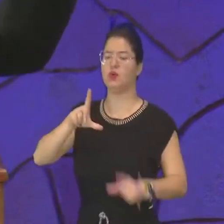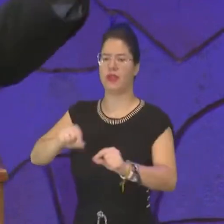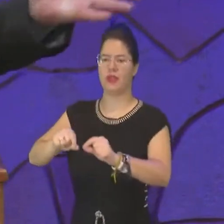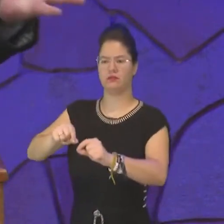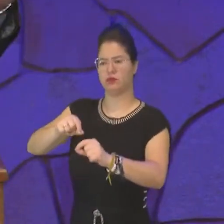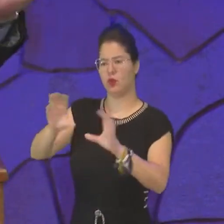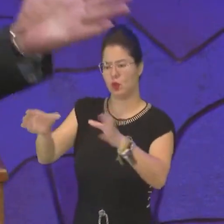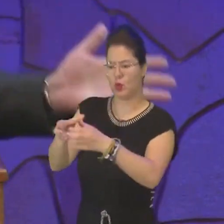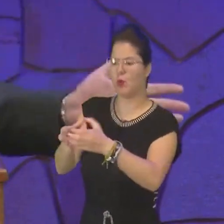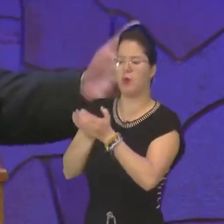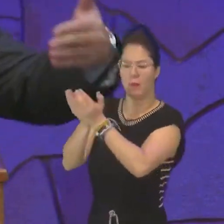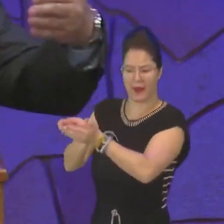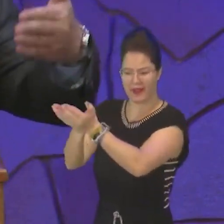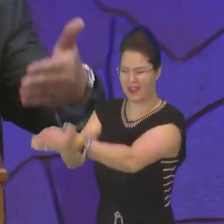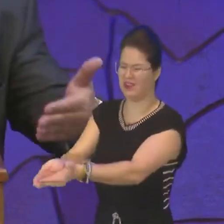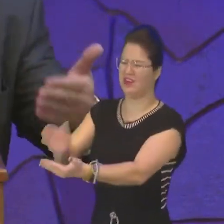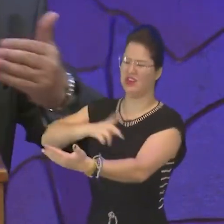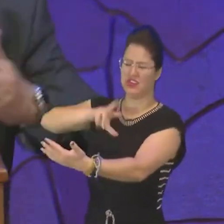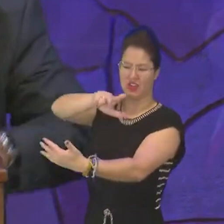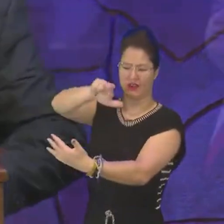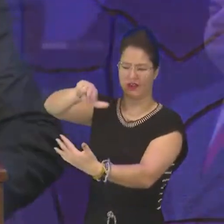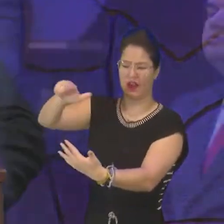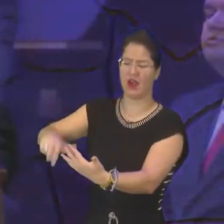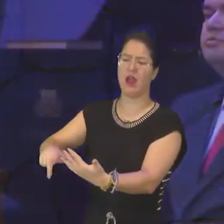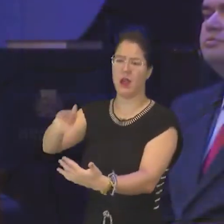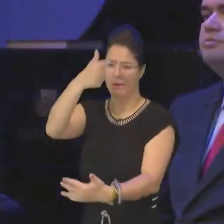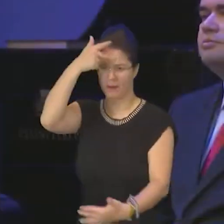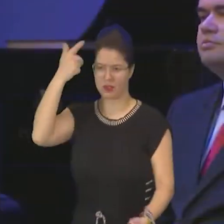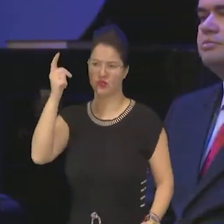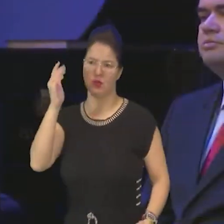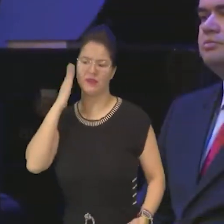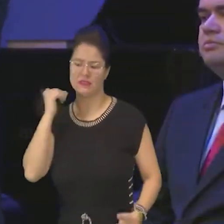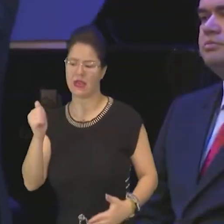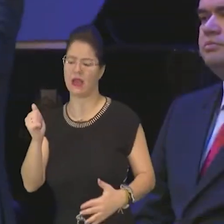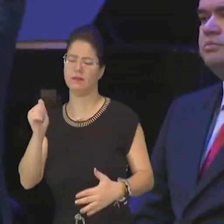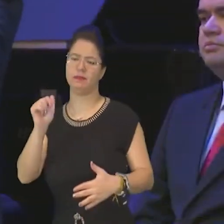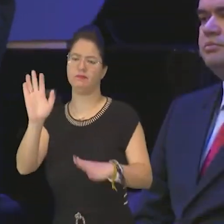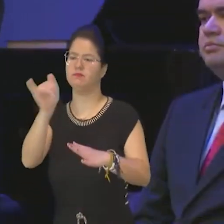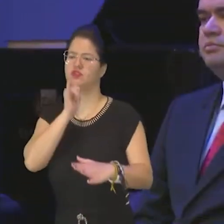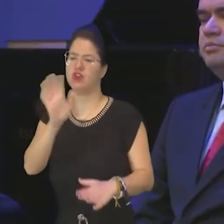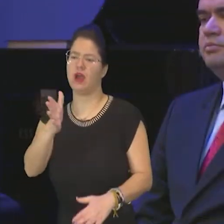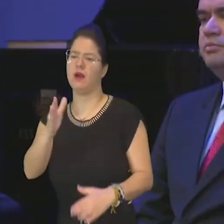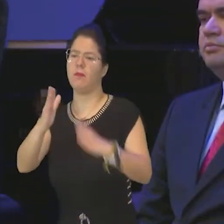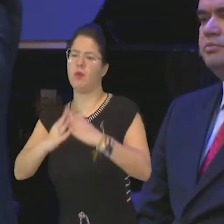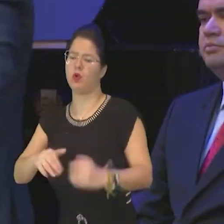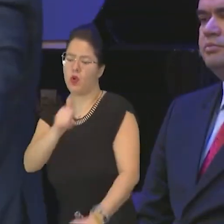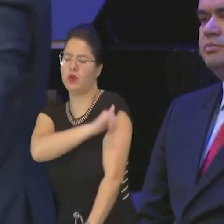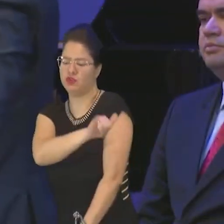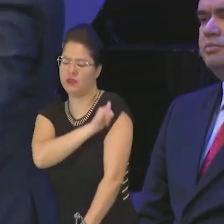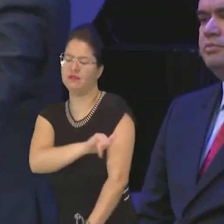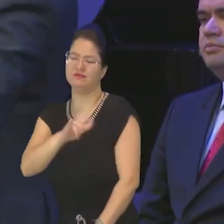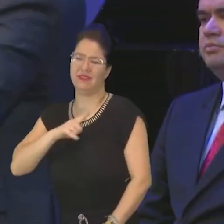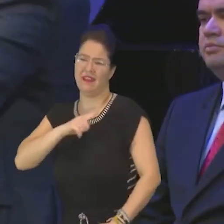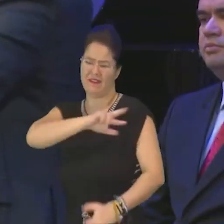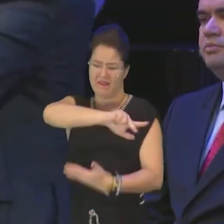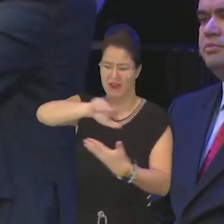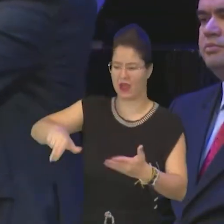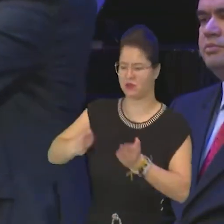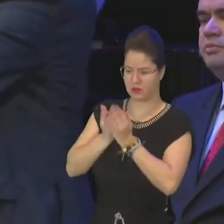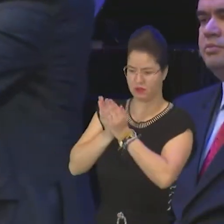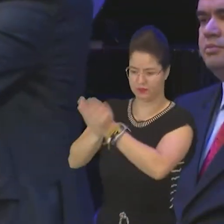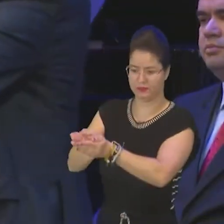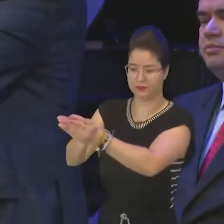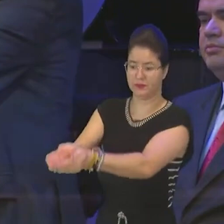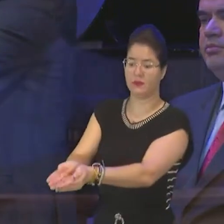muitas pessoas, e quem sabe, quem morou em cidade como, por exemplo, Rio de Janeiro, cidade portuária, nós realizávamos